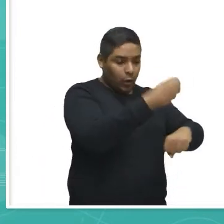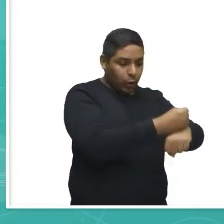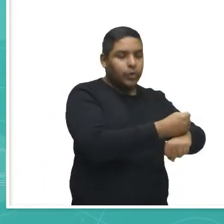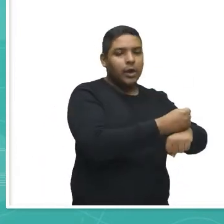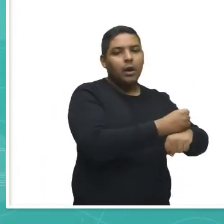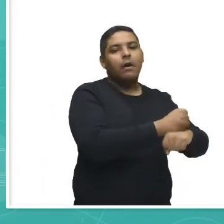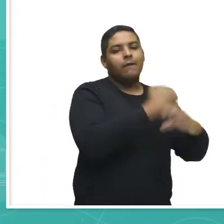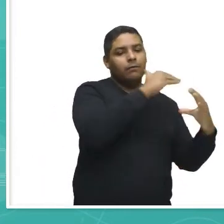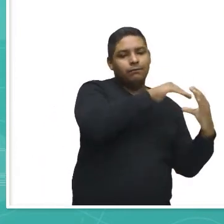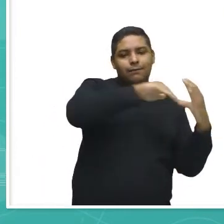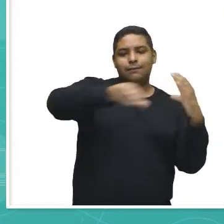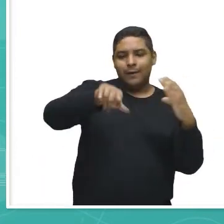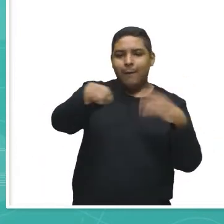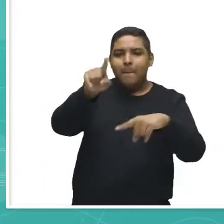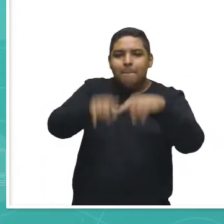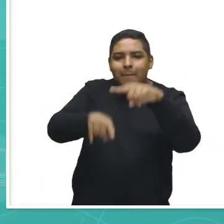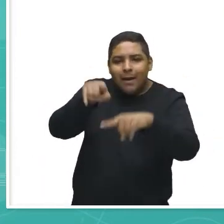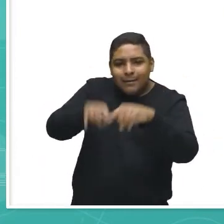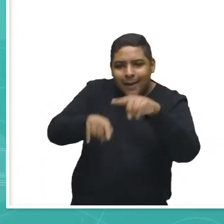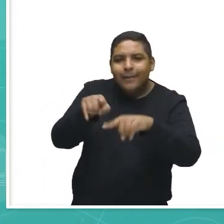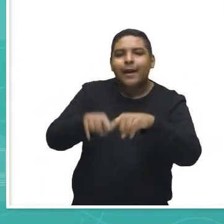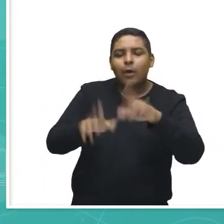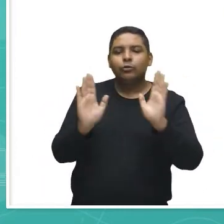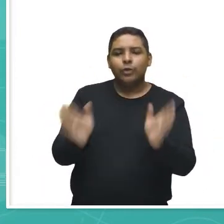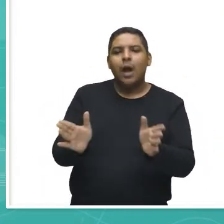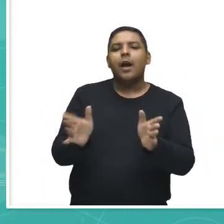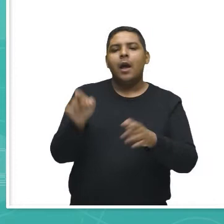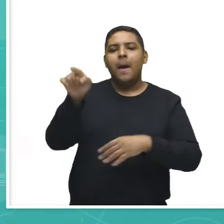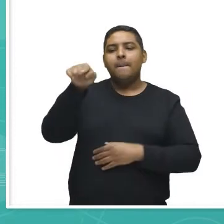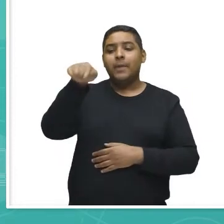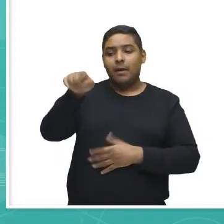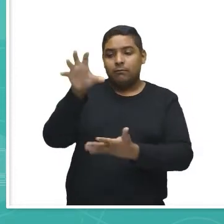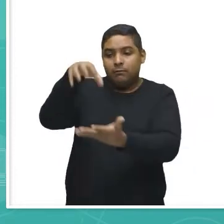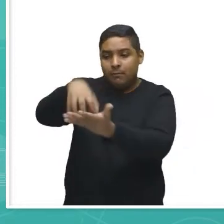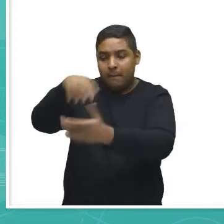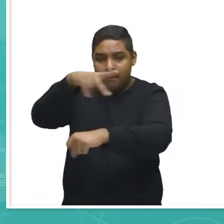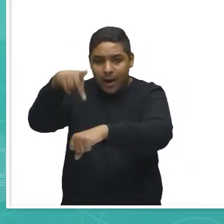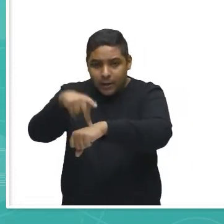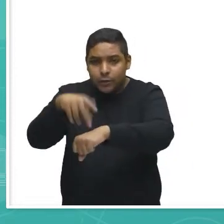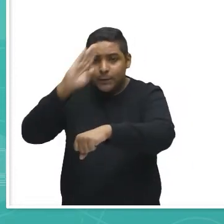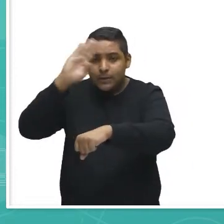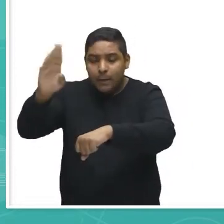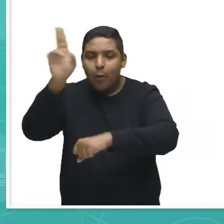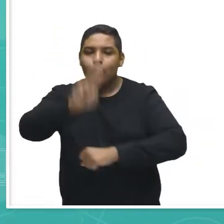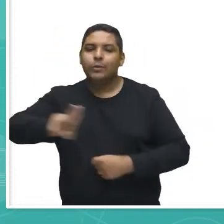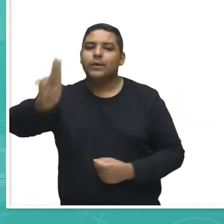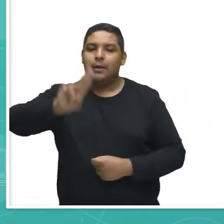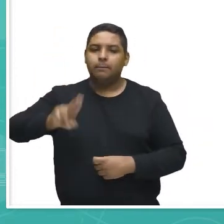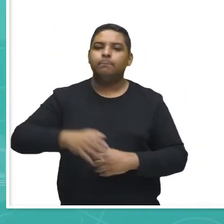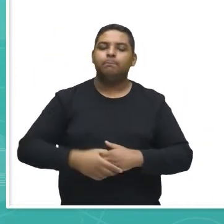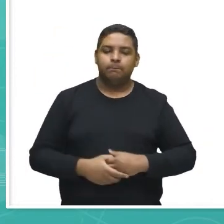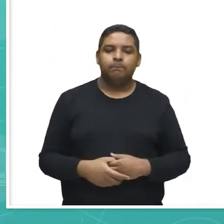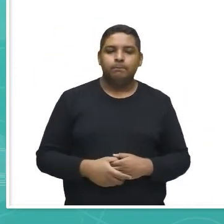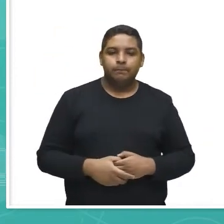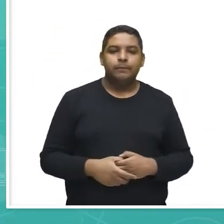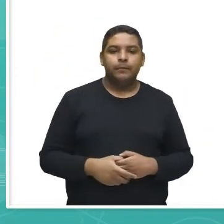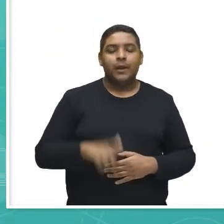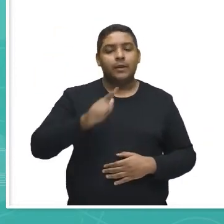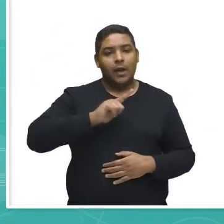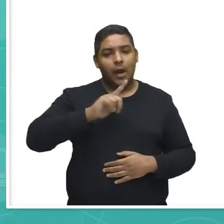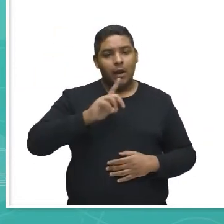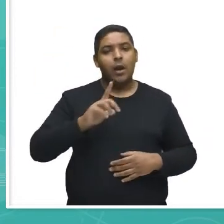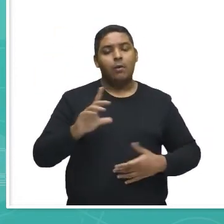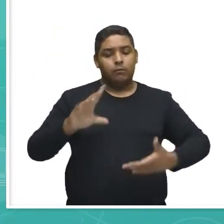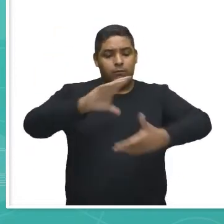nós tínhamos o monopólio. Por que o monopólio? Porque é nessa parte que ocorre o Pacto Colonial, onde a